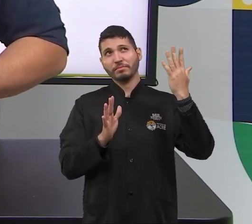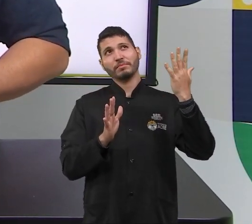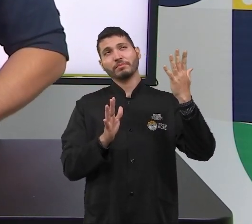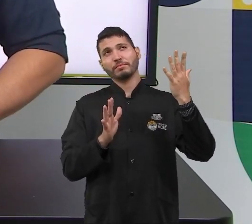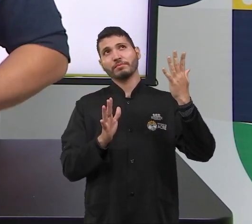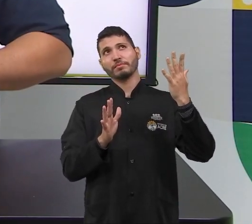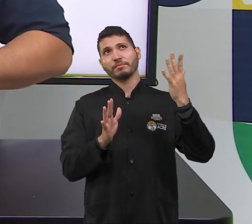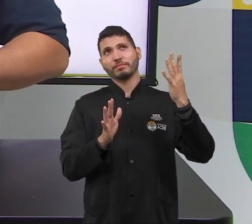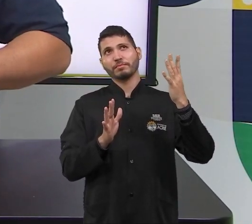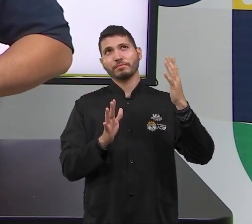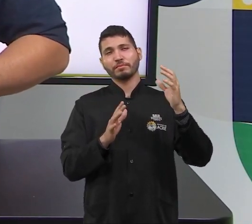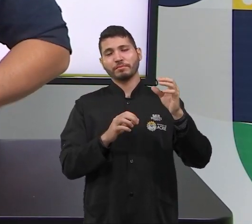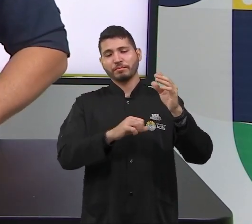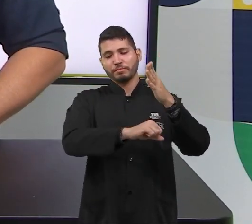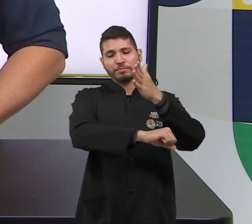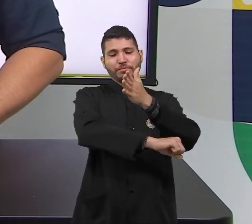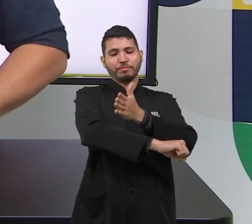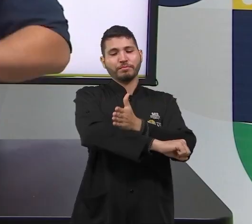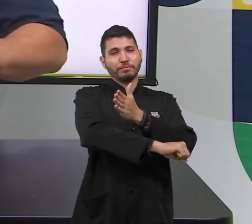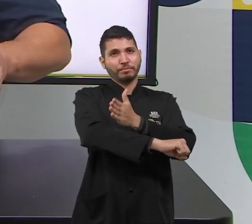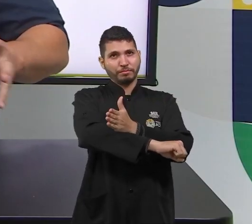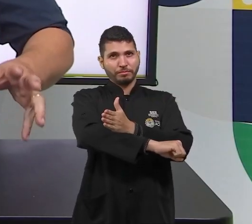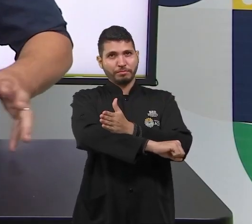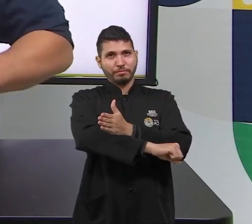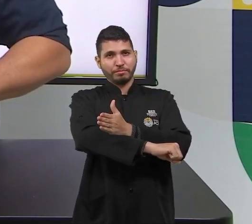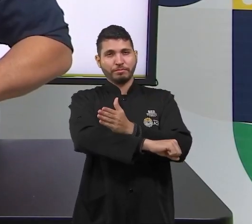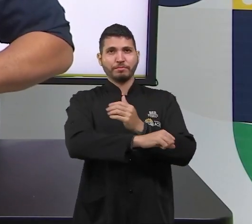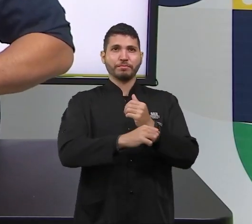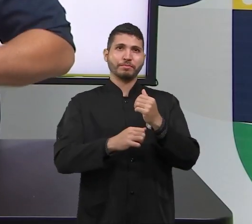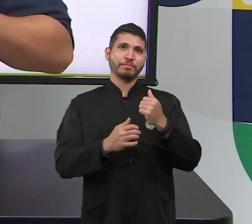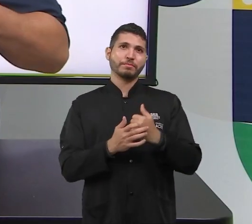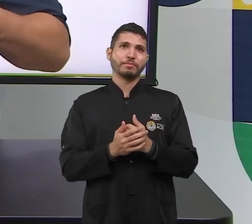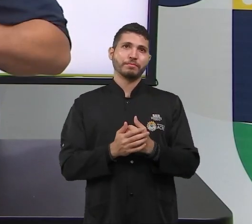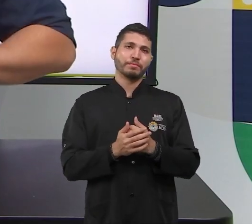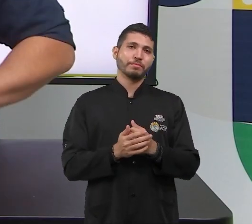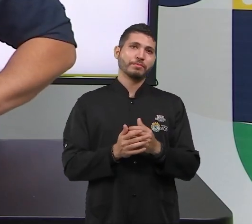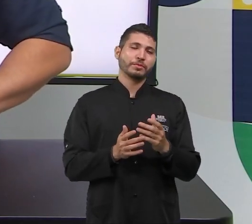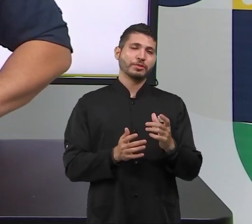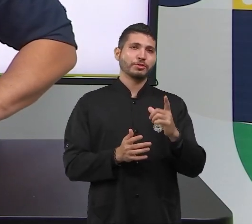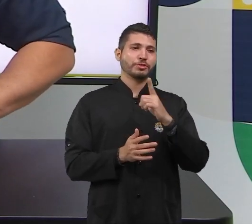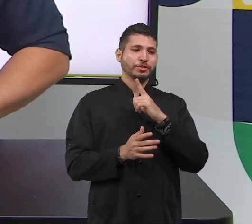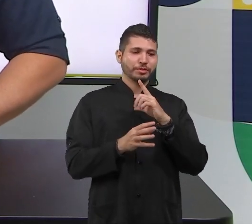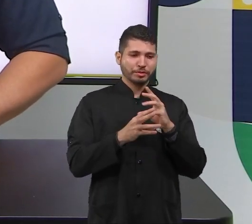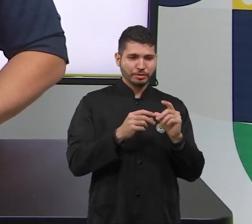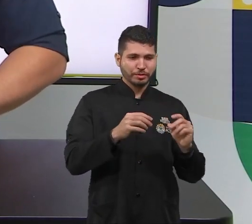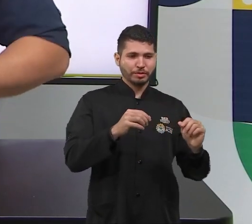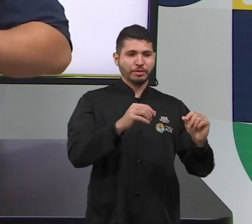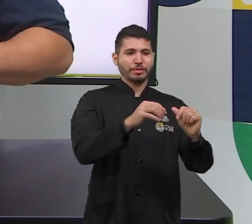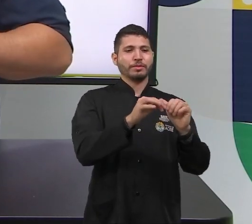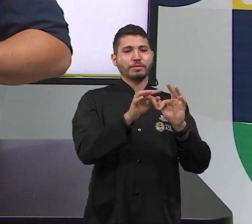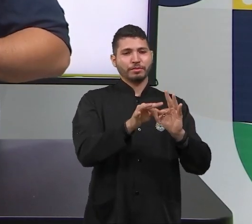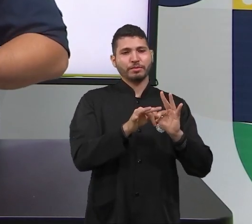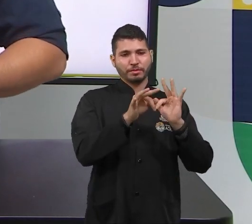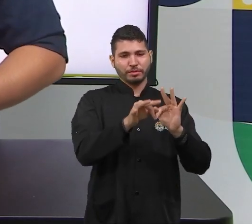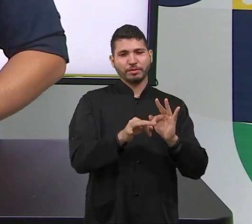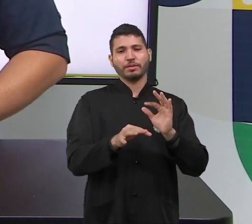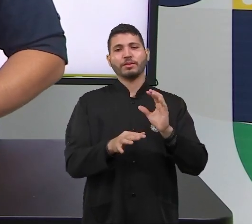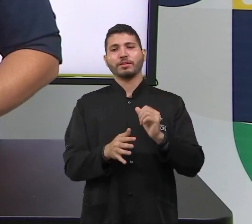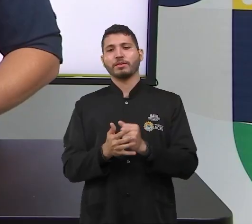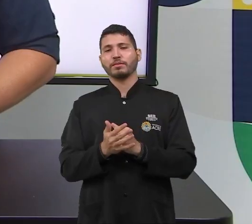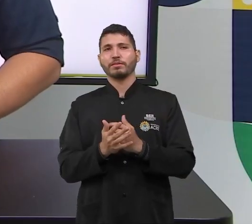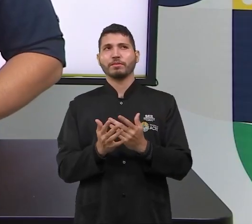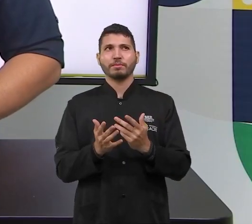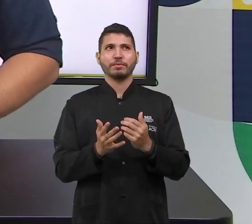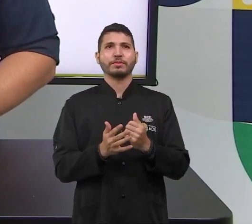região, sob controle de um rei, pertencia a um senhor feudal ou eram terras da igreja, enfim. E praticava-se muito